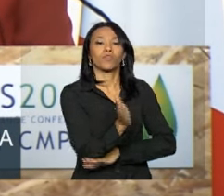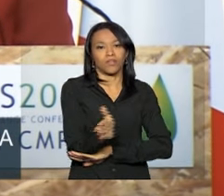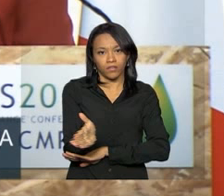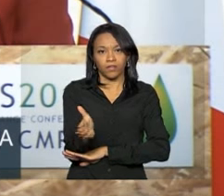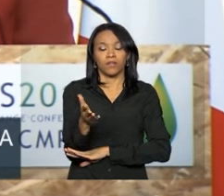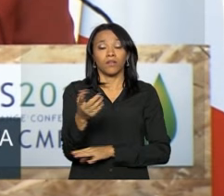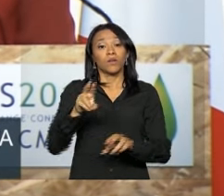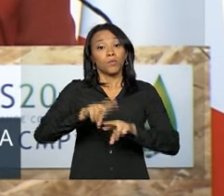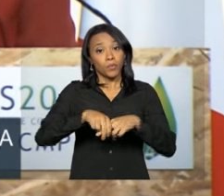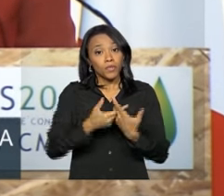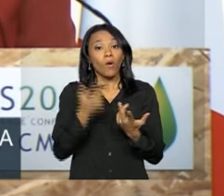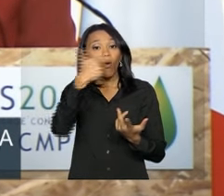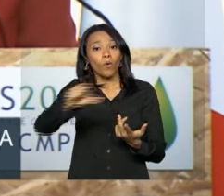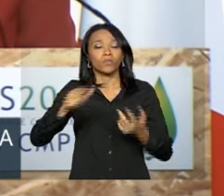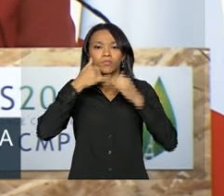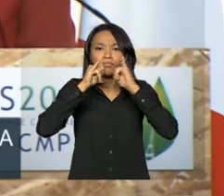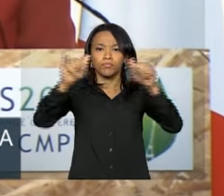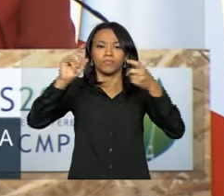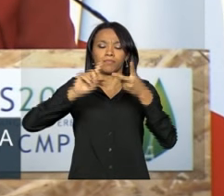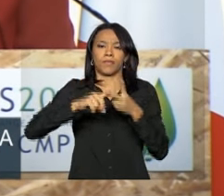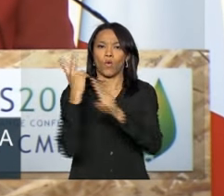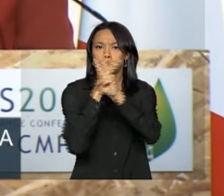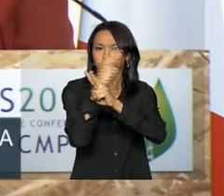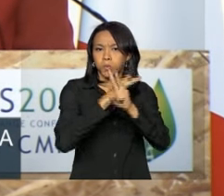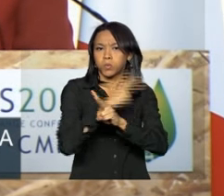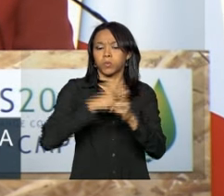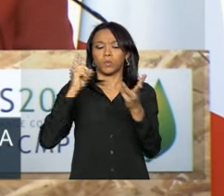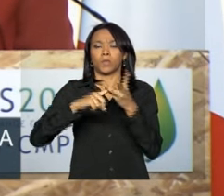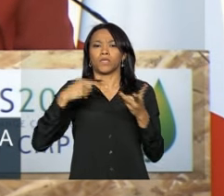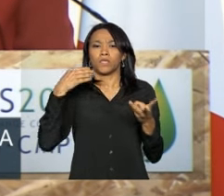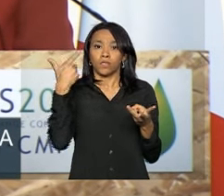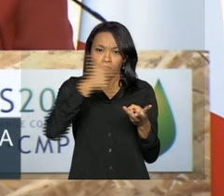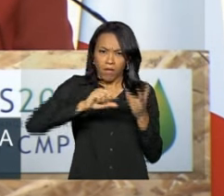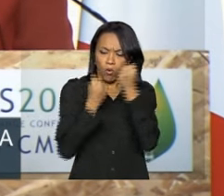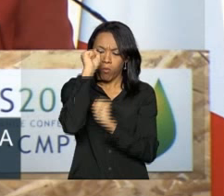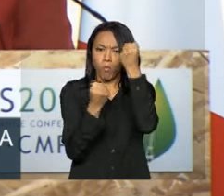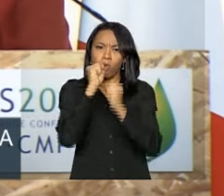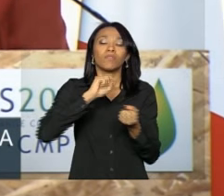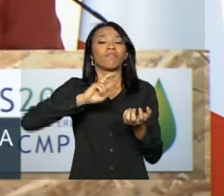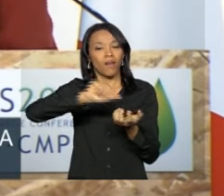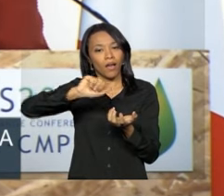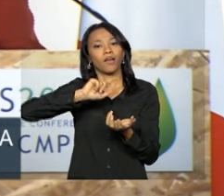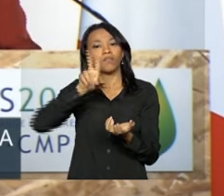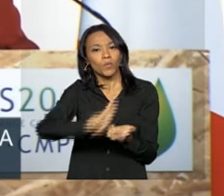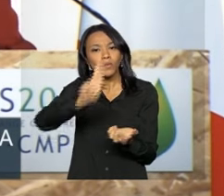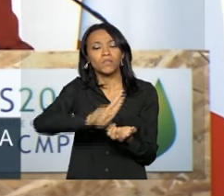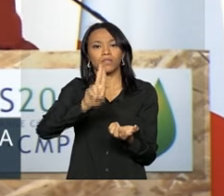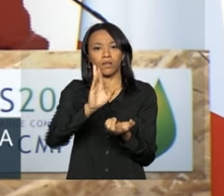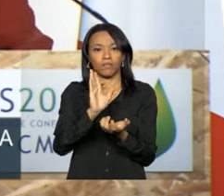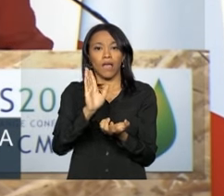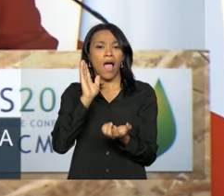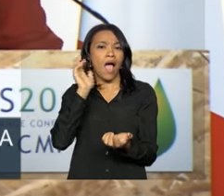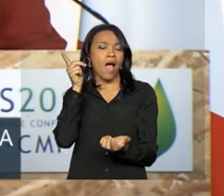todas as fontes de energia renováveis terão sua participação em nossa matriz energética ampliada até alcançar,